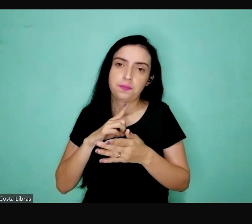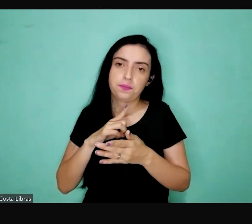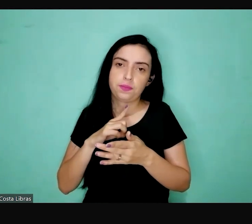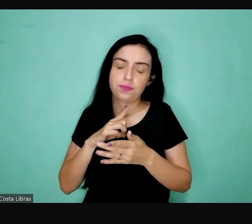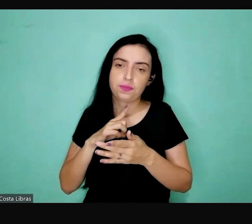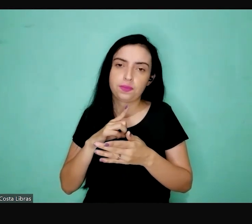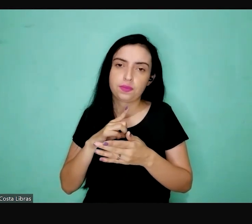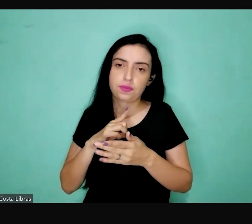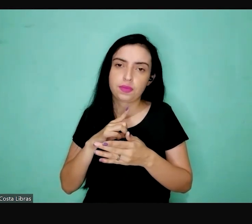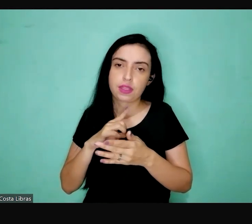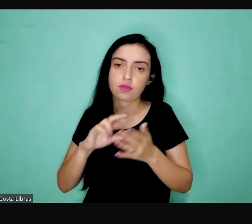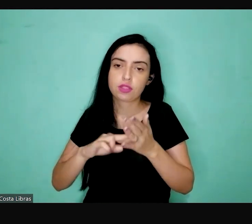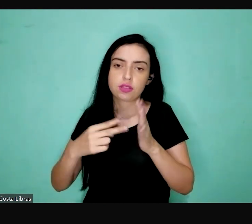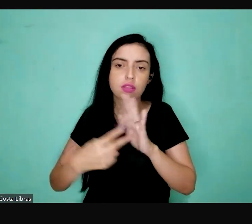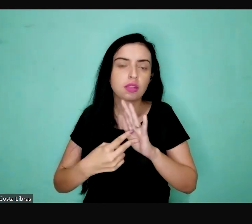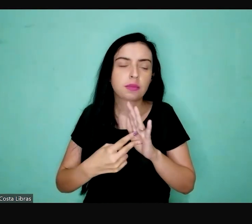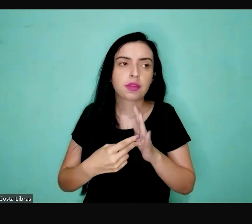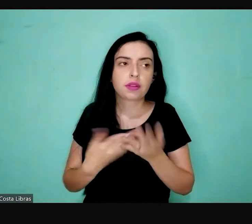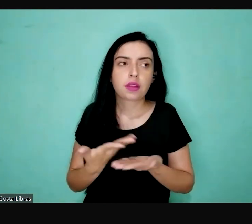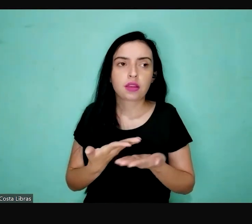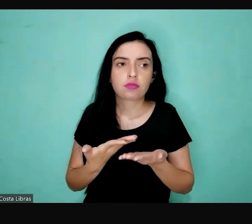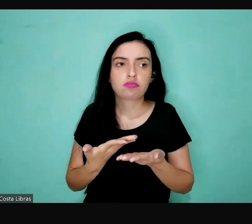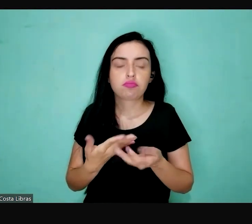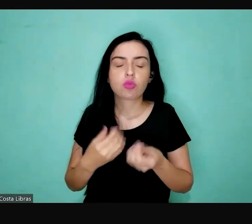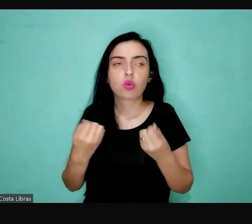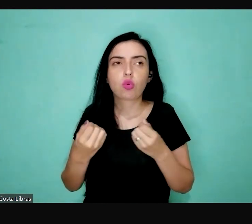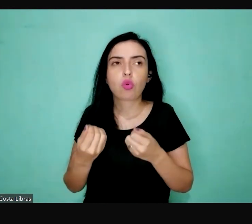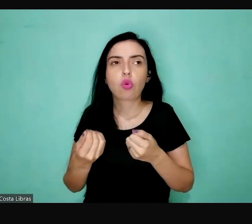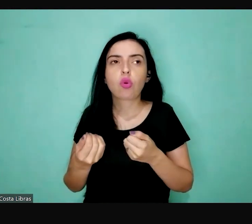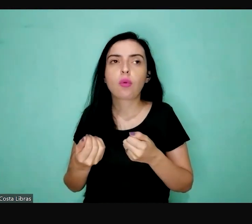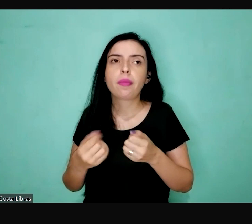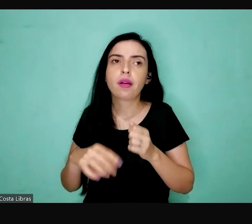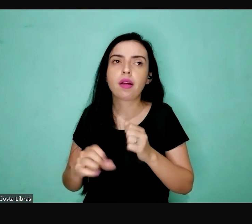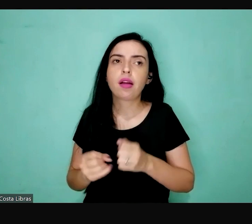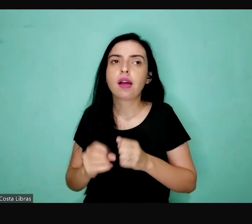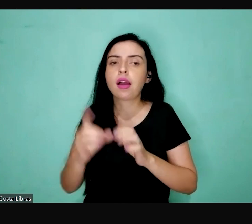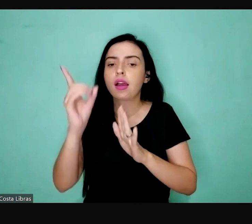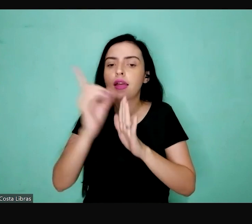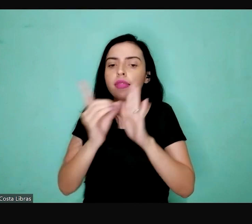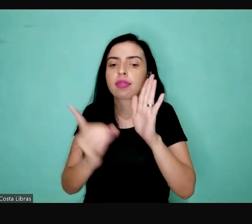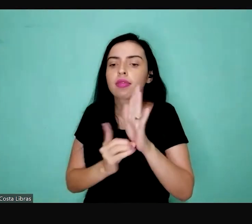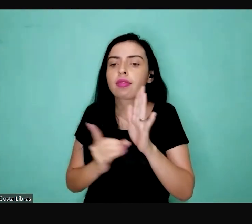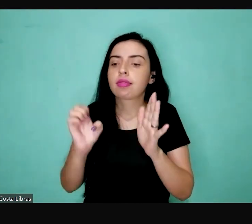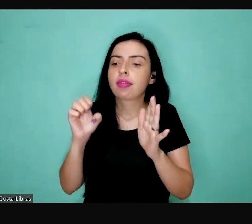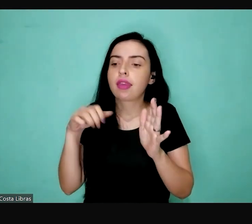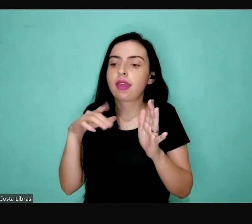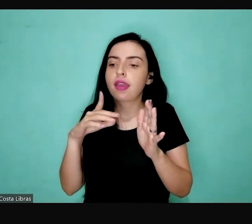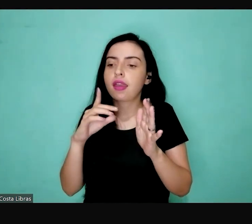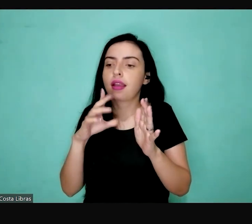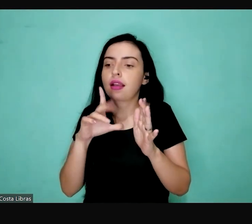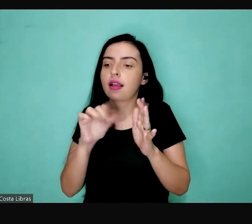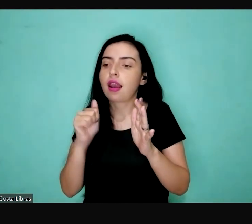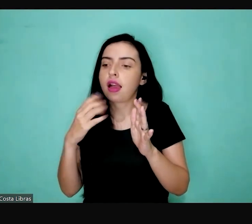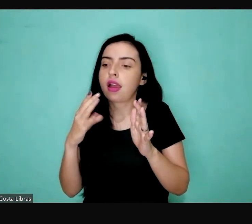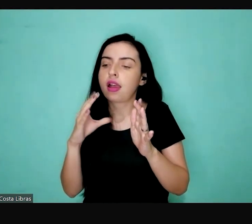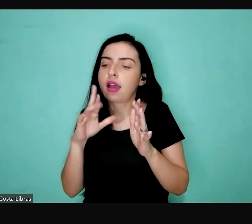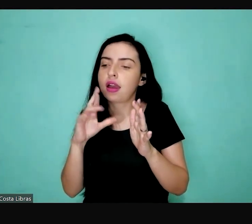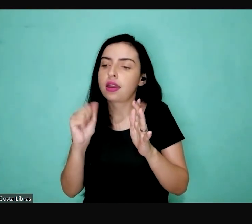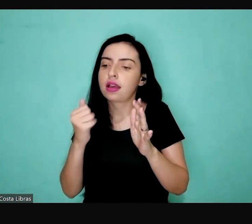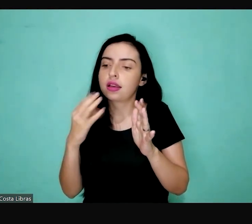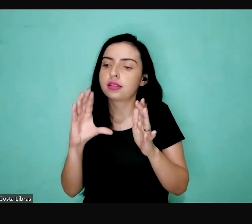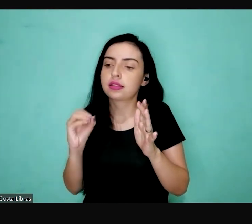ser interpretadas de conformidade com a Declaração Universal de Direitos Humanos, também dos tratados e